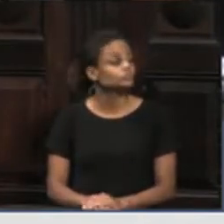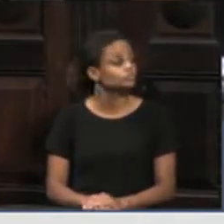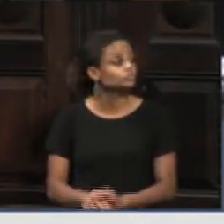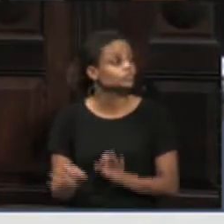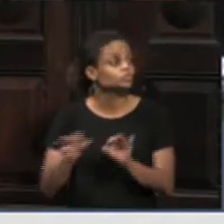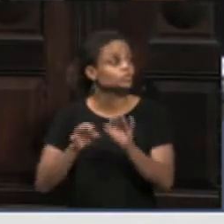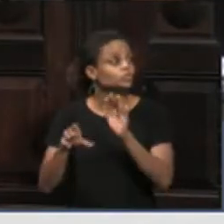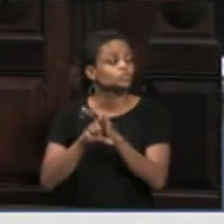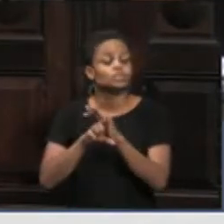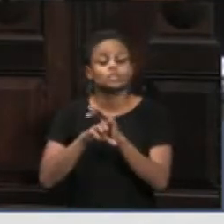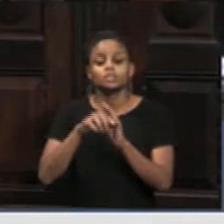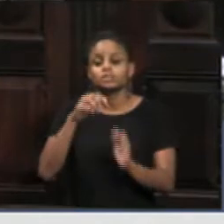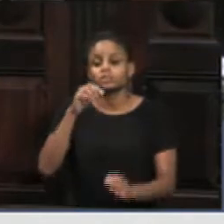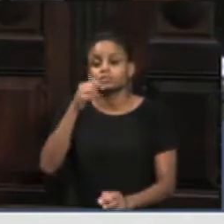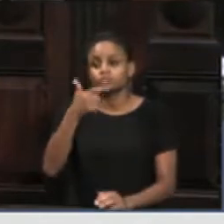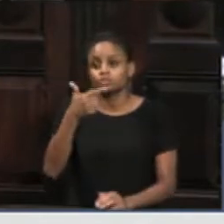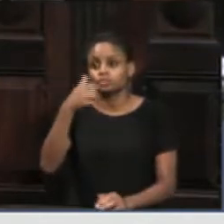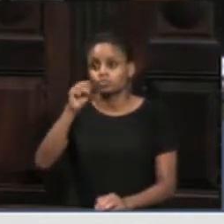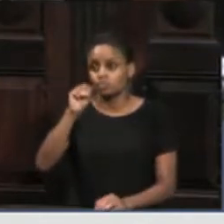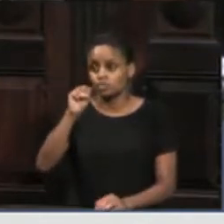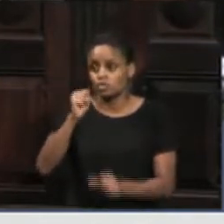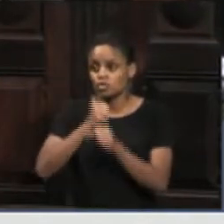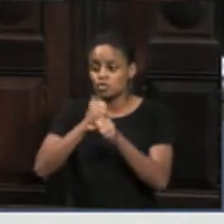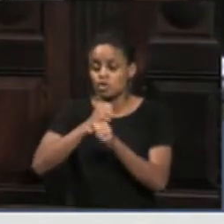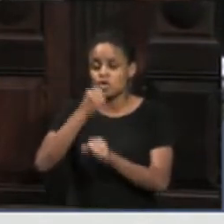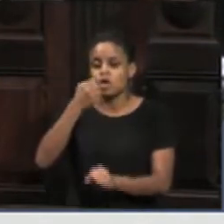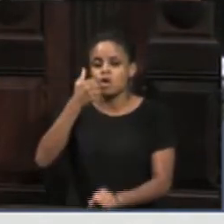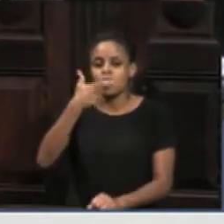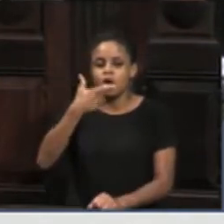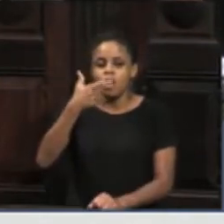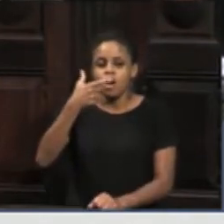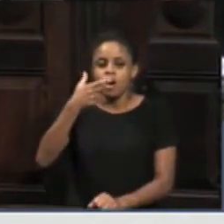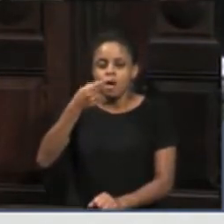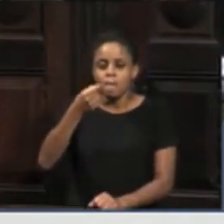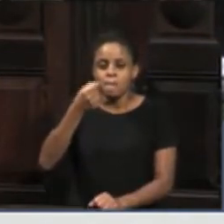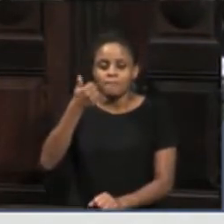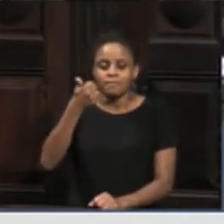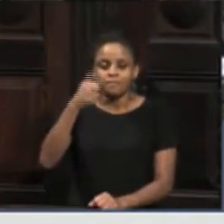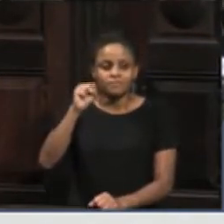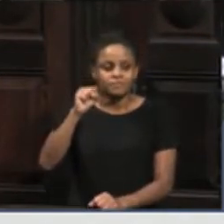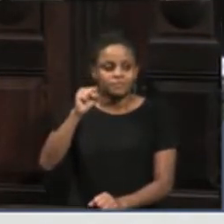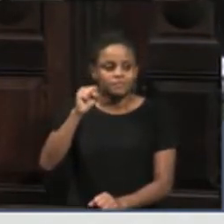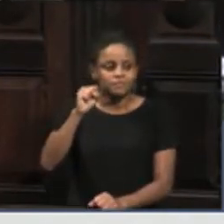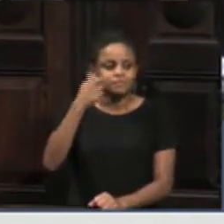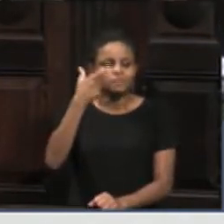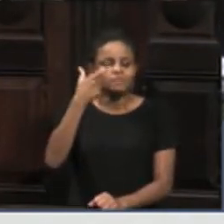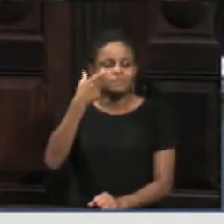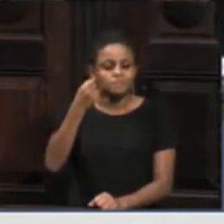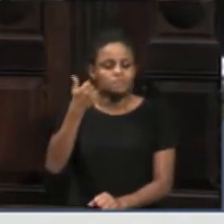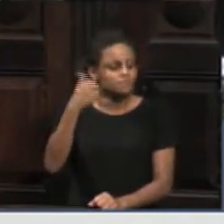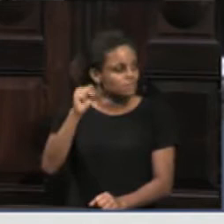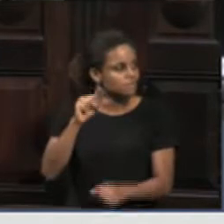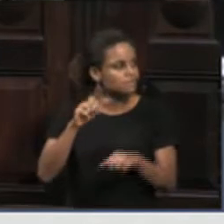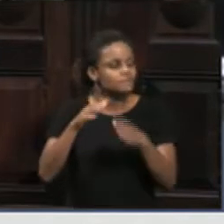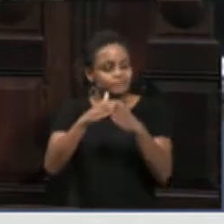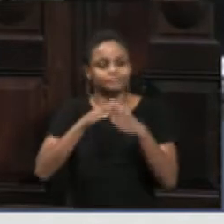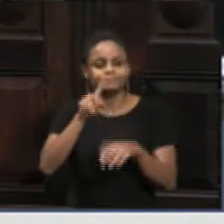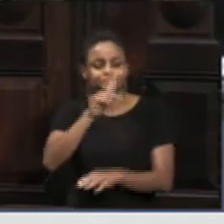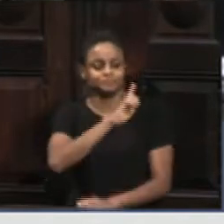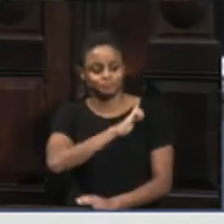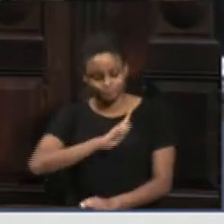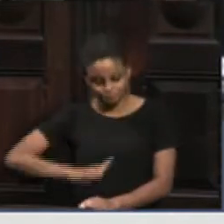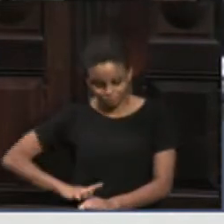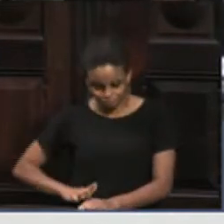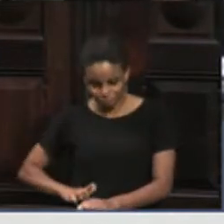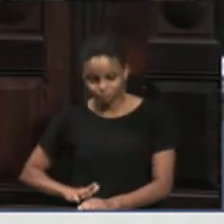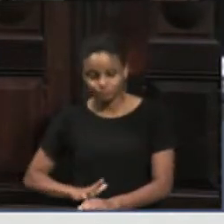autoria do deputado Jânio Mendes, solicita ao senhor Luiz Fernando de Souza, governador do Estado do Rio de Janeiro, envio de